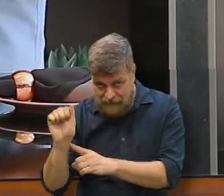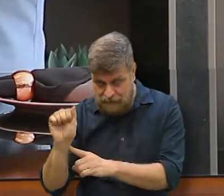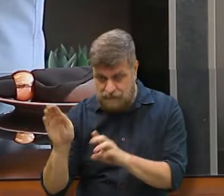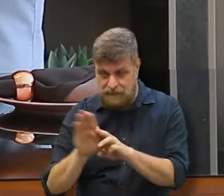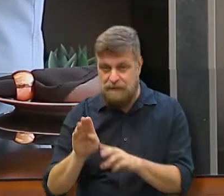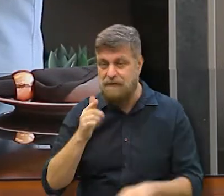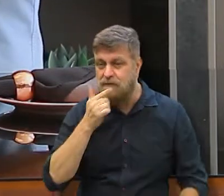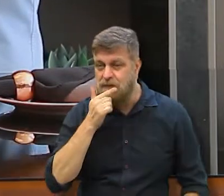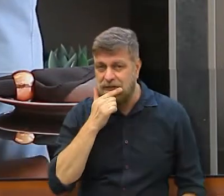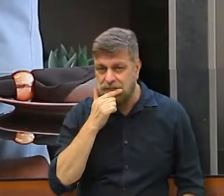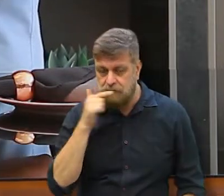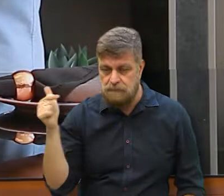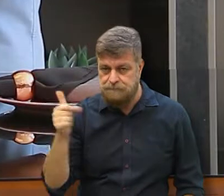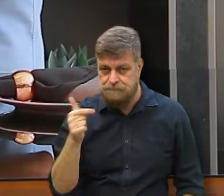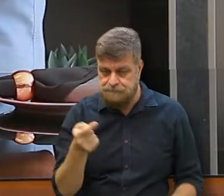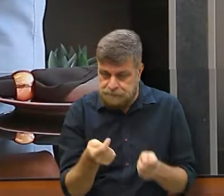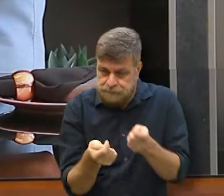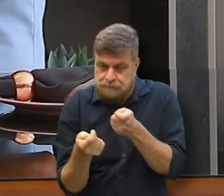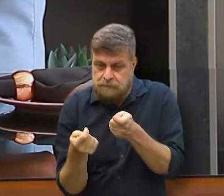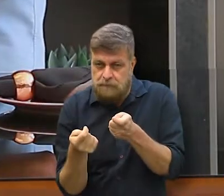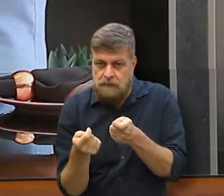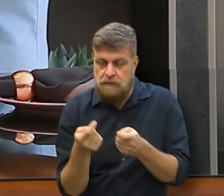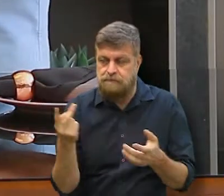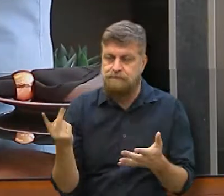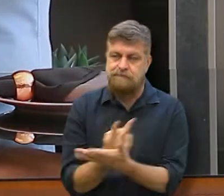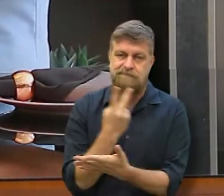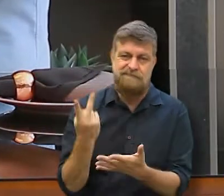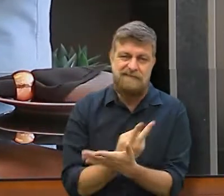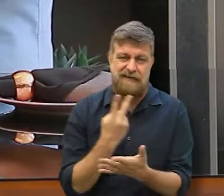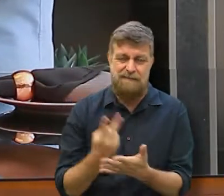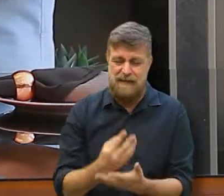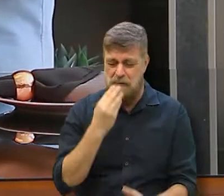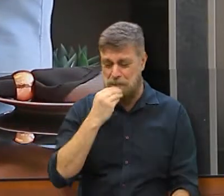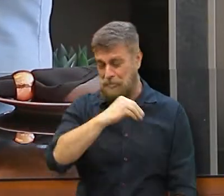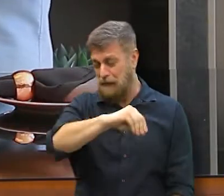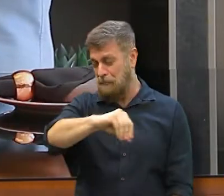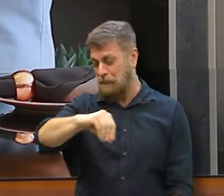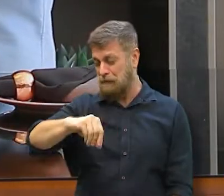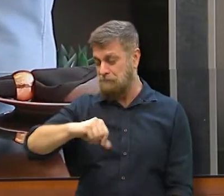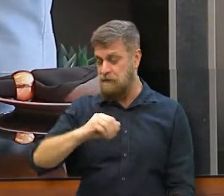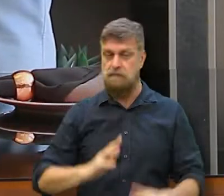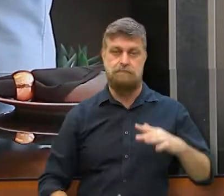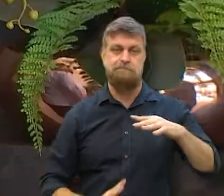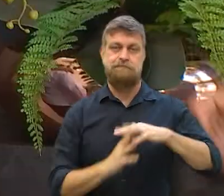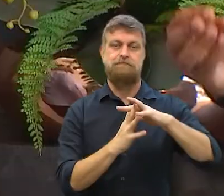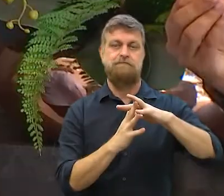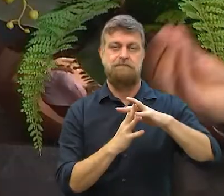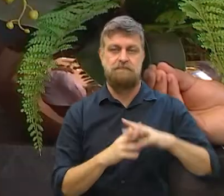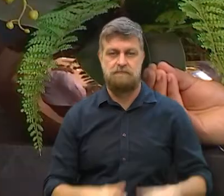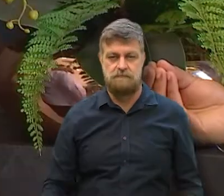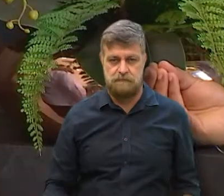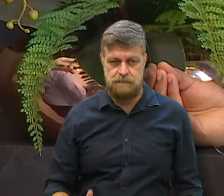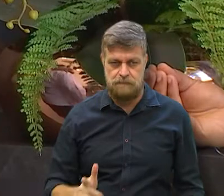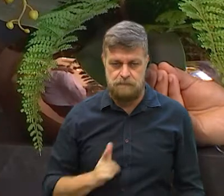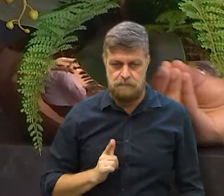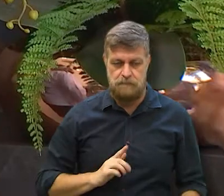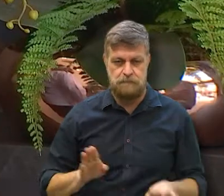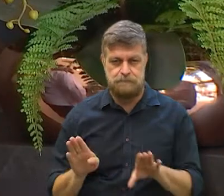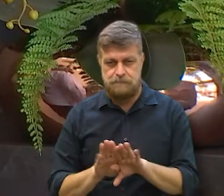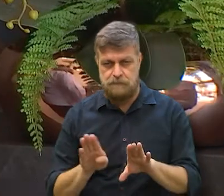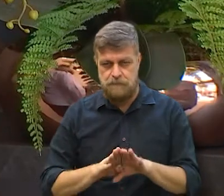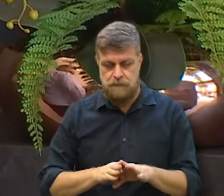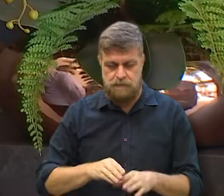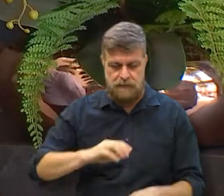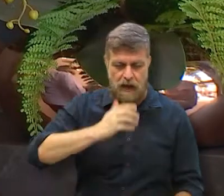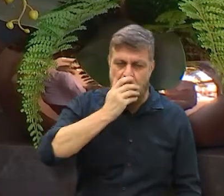parmesão, se você não moderar ali, vai errar a mão de sal. É exatamente. E aí o temperinho, vai